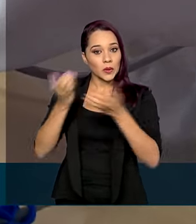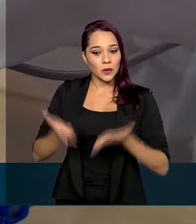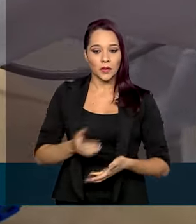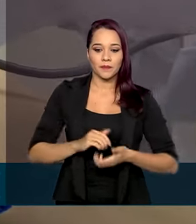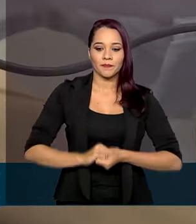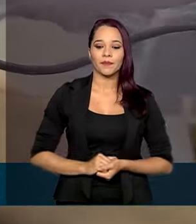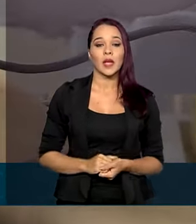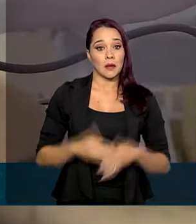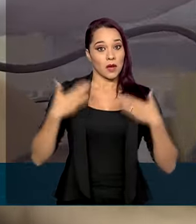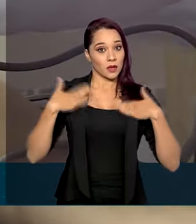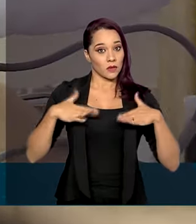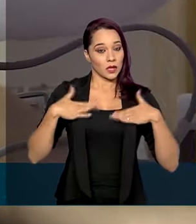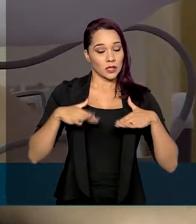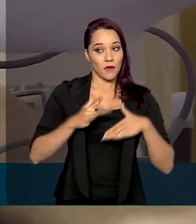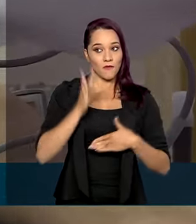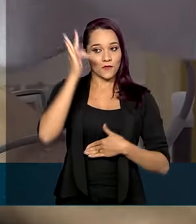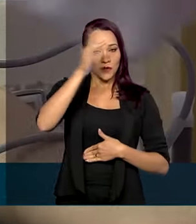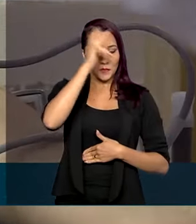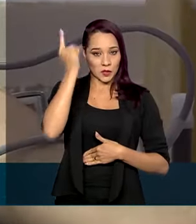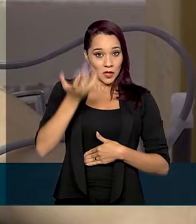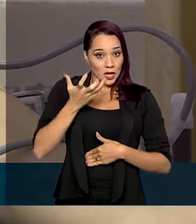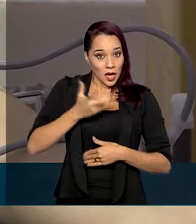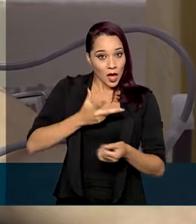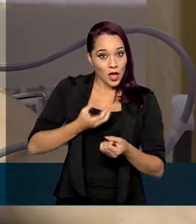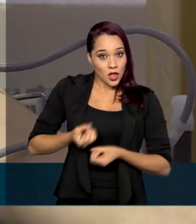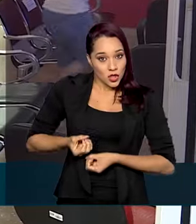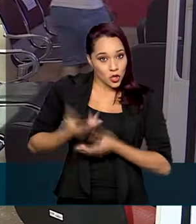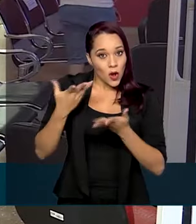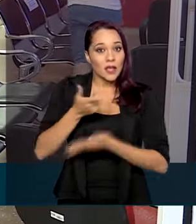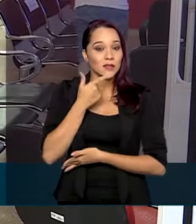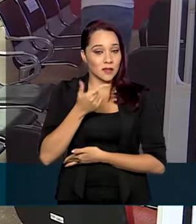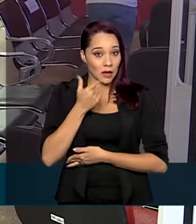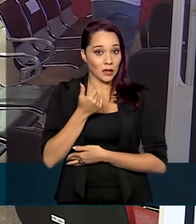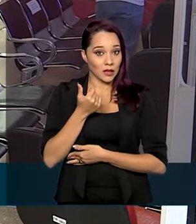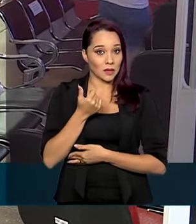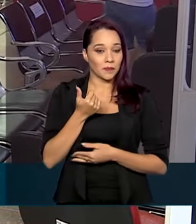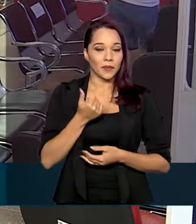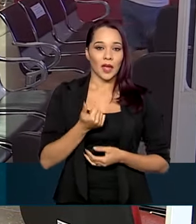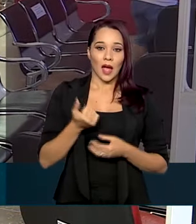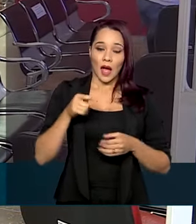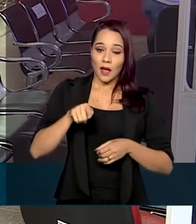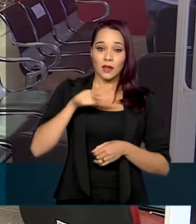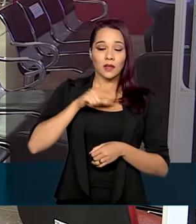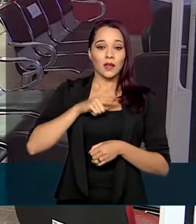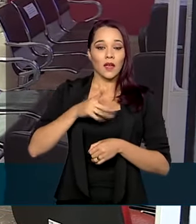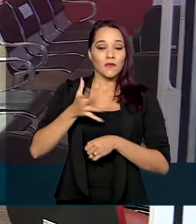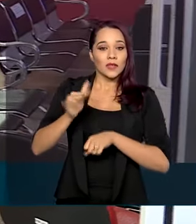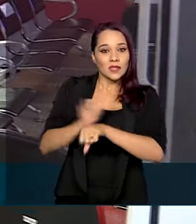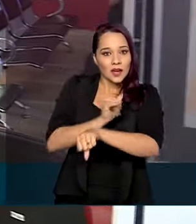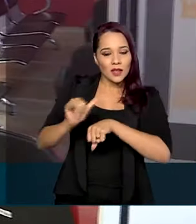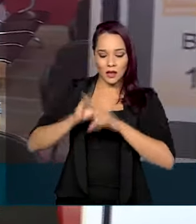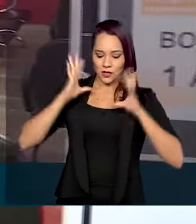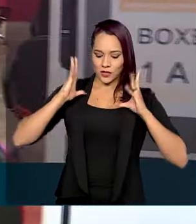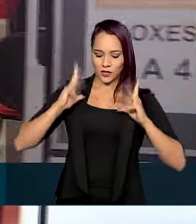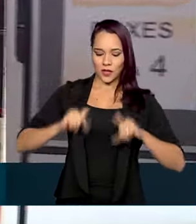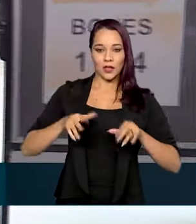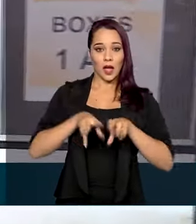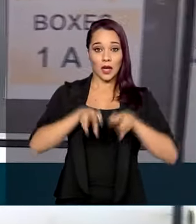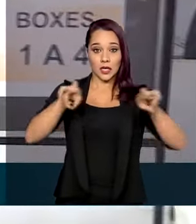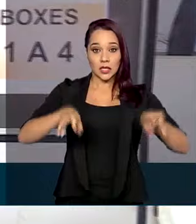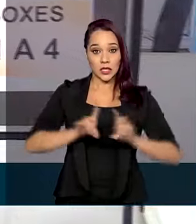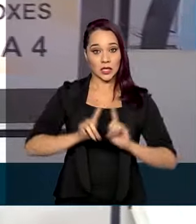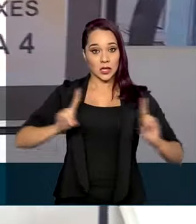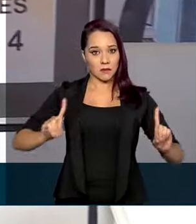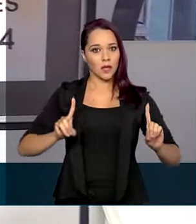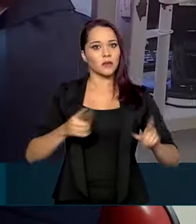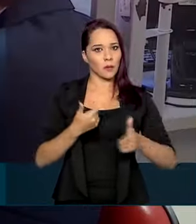Para tranquilizar futuros doadores e os frequentes também, os hemocentros adotaram medidas sanitárias e de distanciamento por